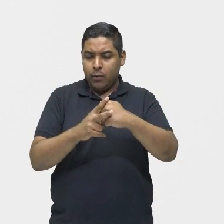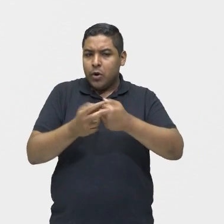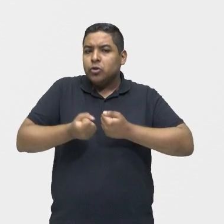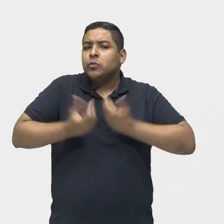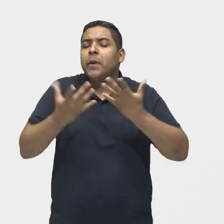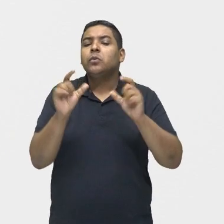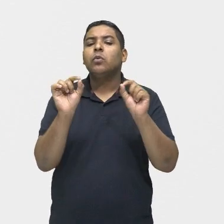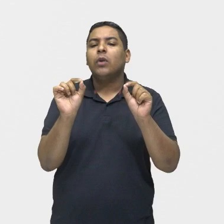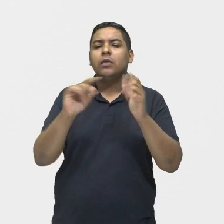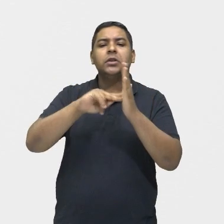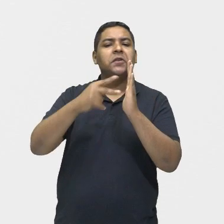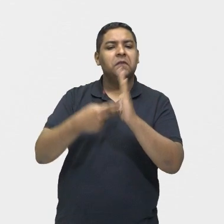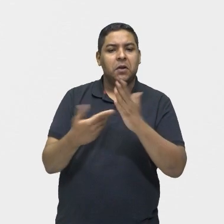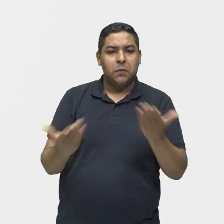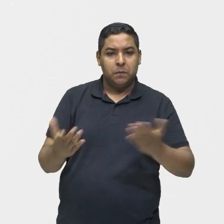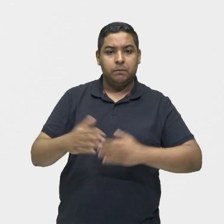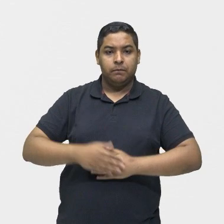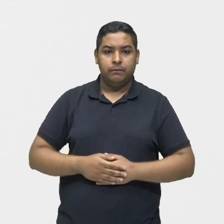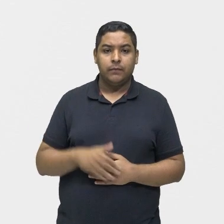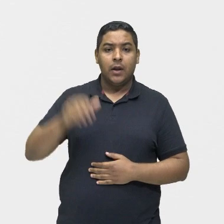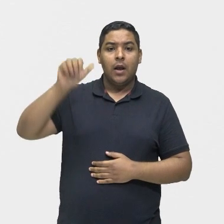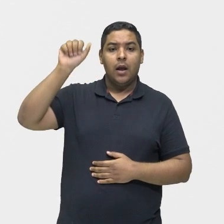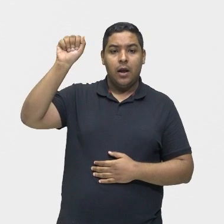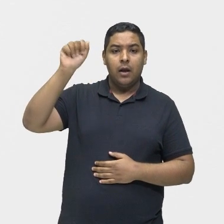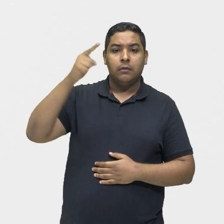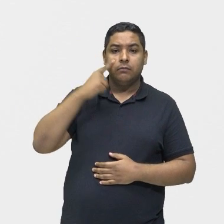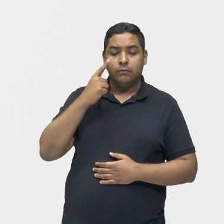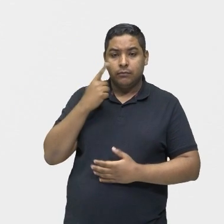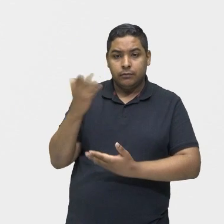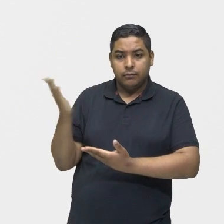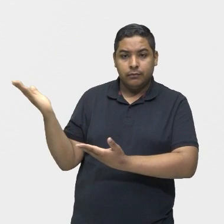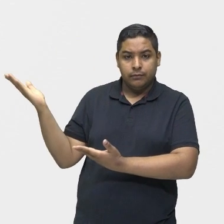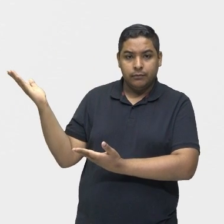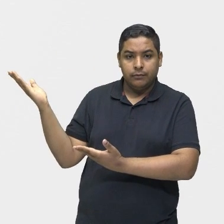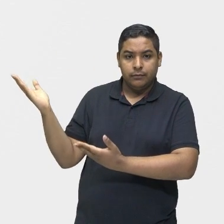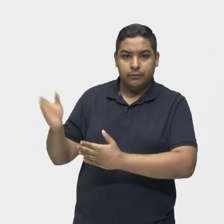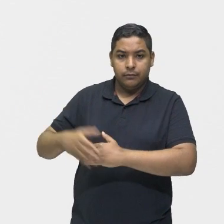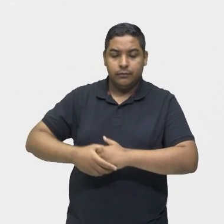ele expressa? Na primeira ali, I could ride a bike when I was 3.